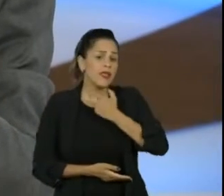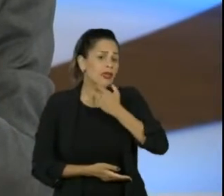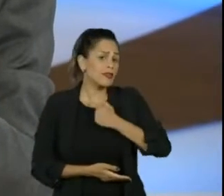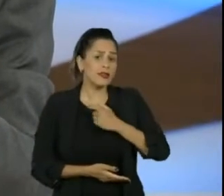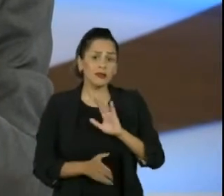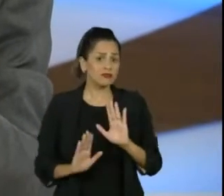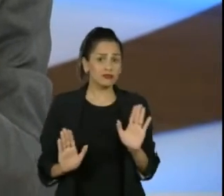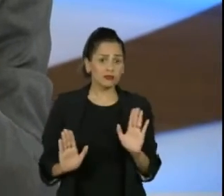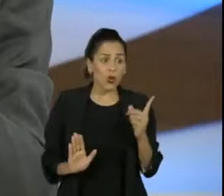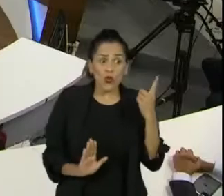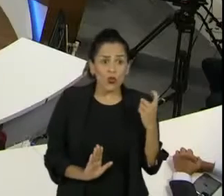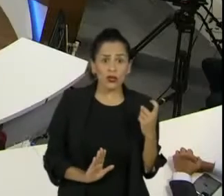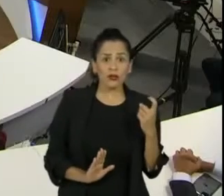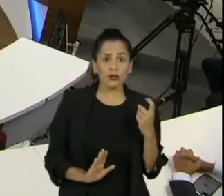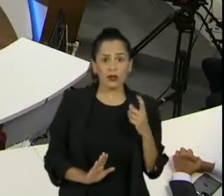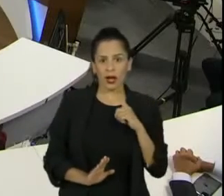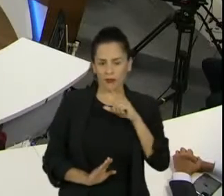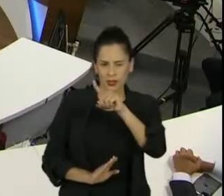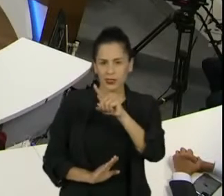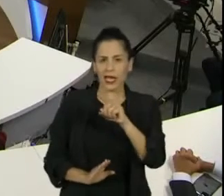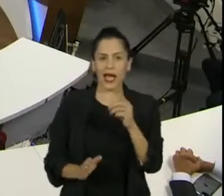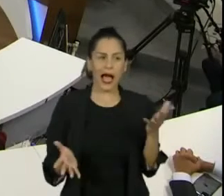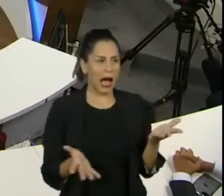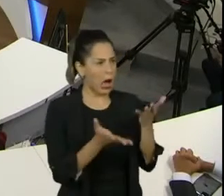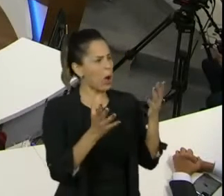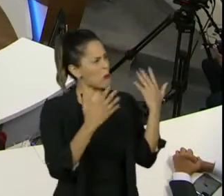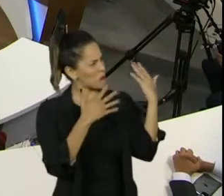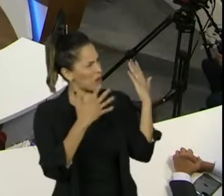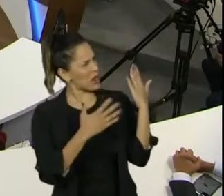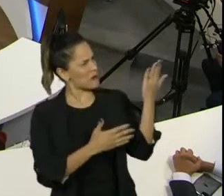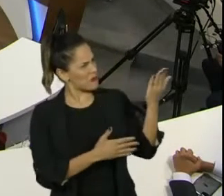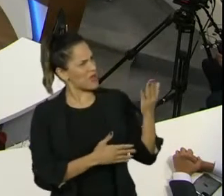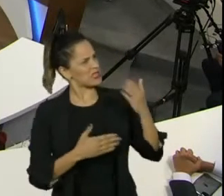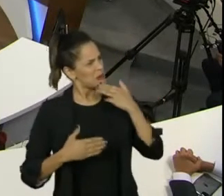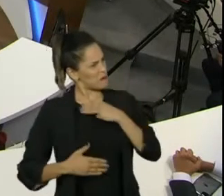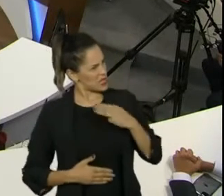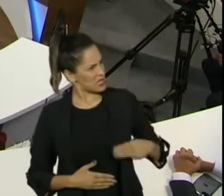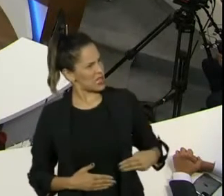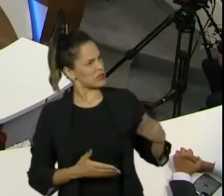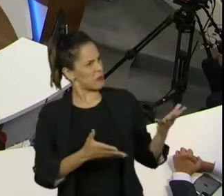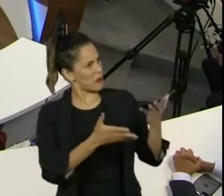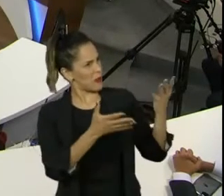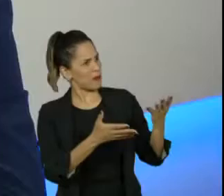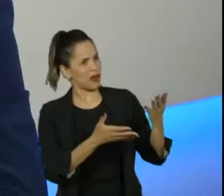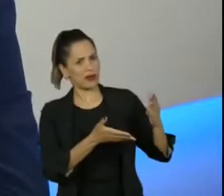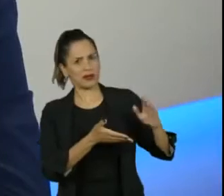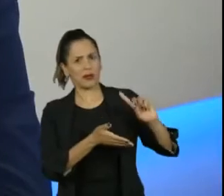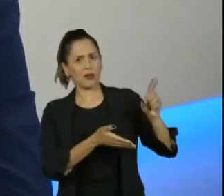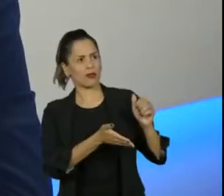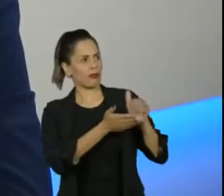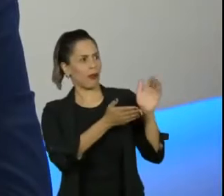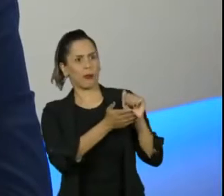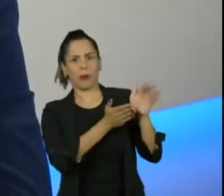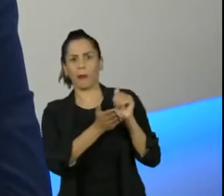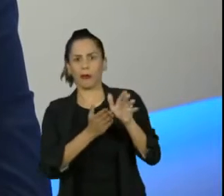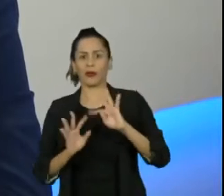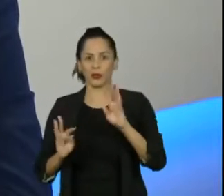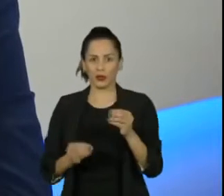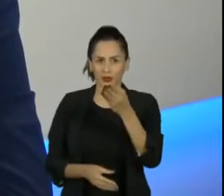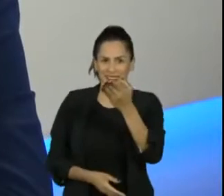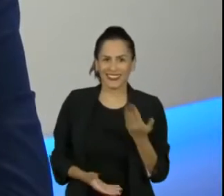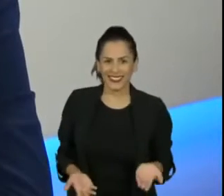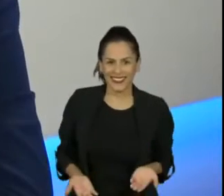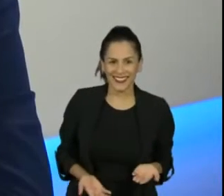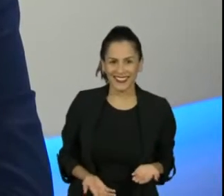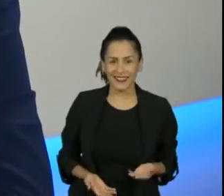todos os ministros que o senhor elogiou saíram. O Salim Matar, o senhor elogiou, também saiu. Não era ministro. Né? Era secretário de